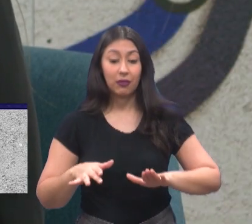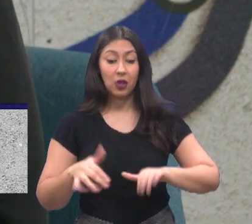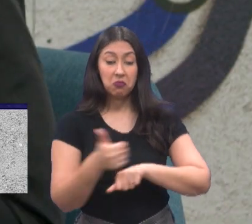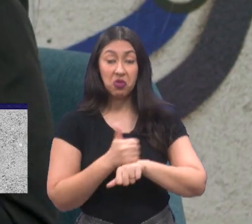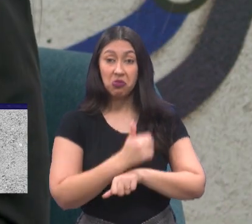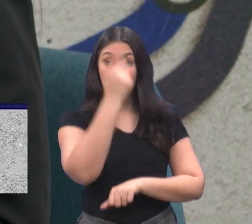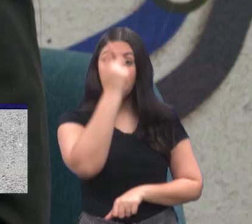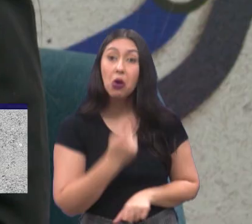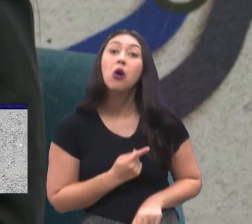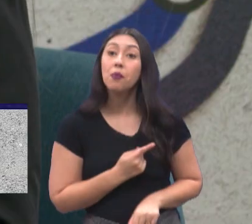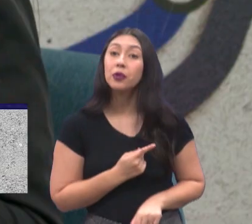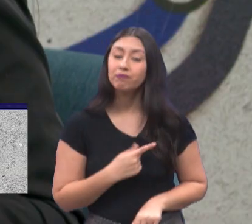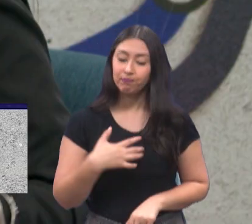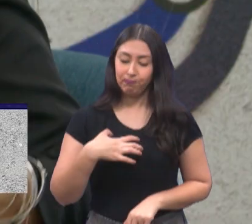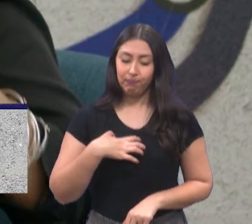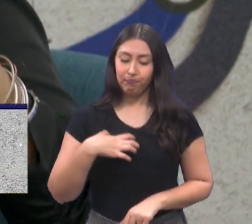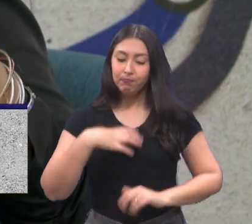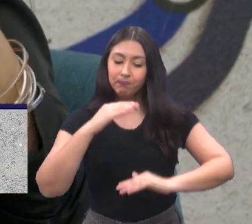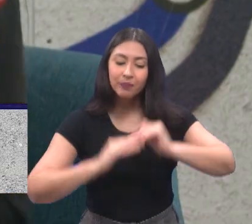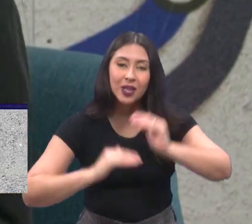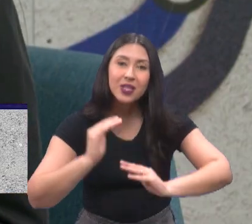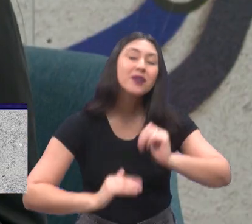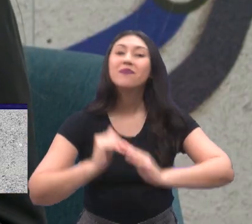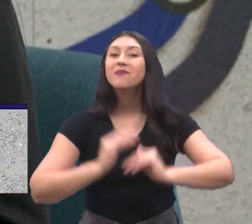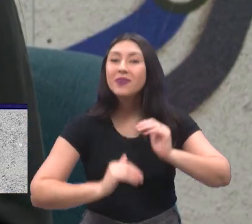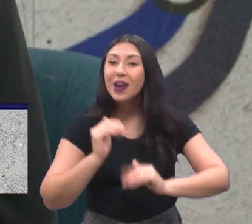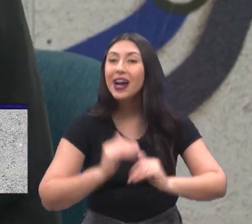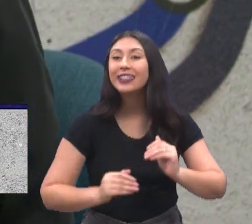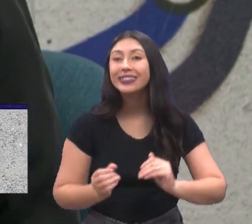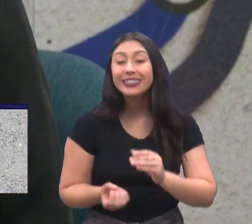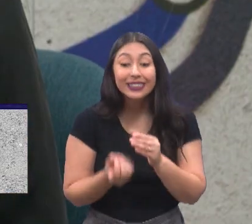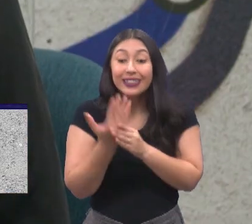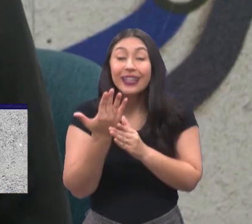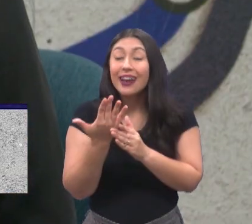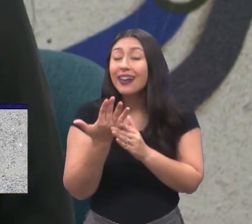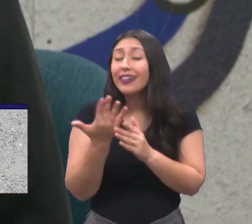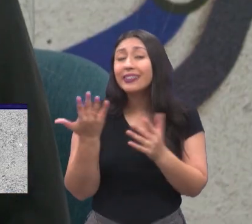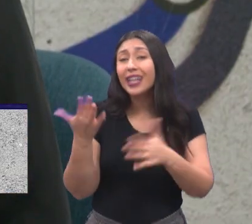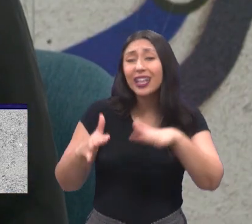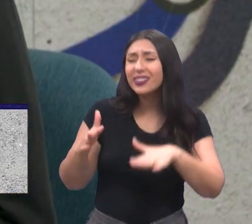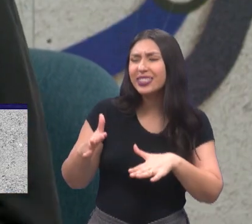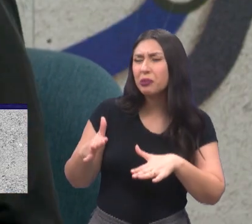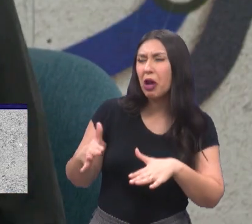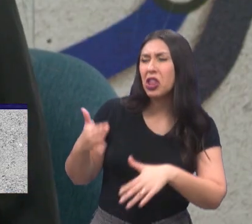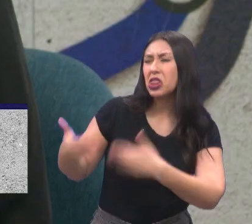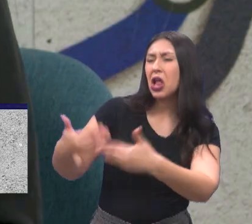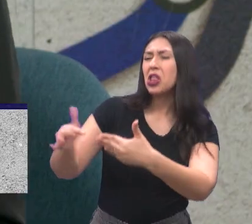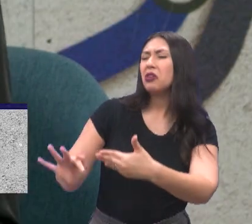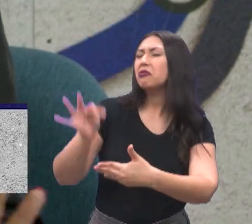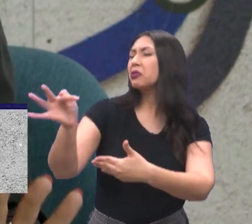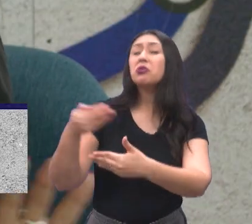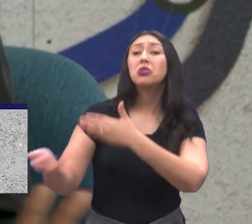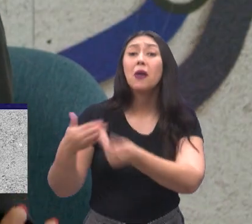o seu sentimento, a sua mãozinha, a sua criação, meio que você deixa a tendência de lado e vai criar o que